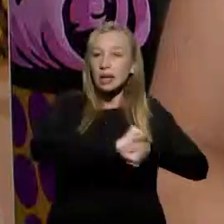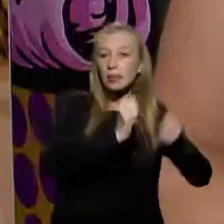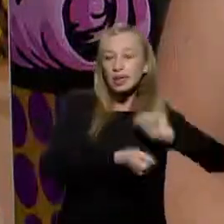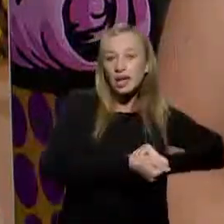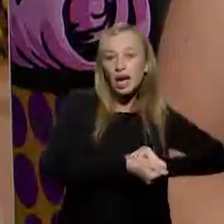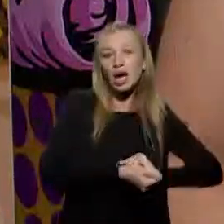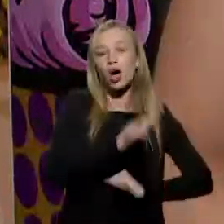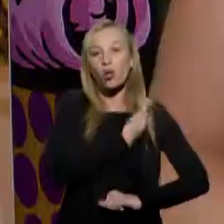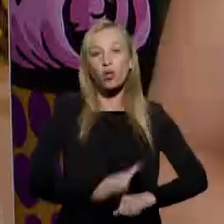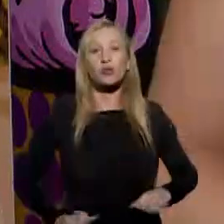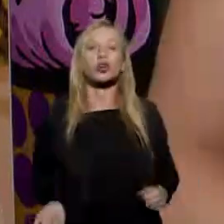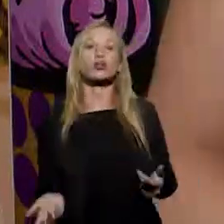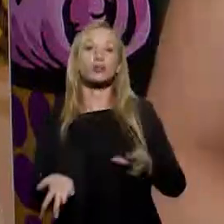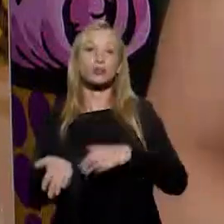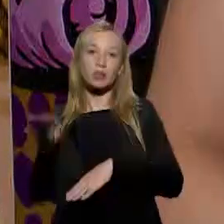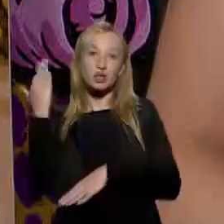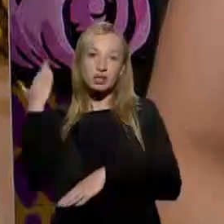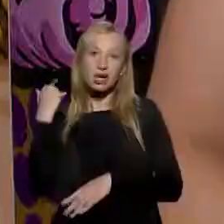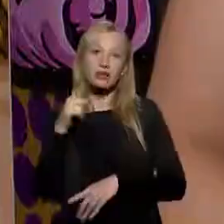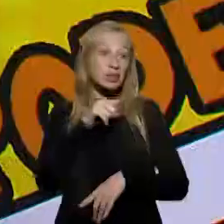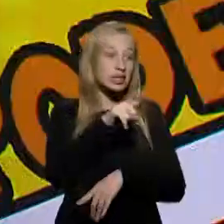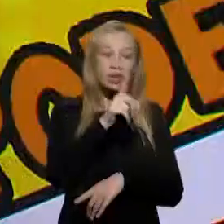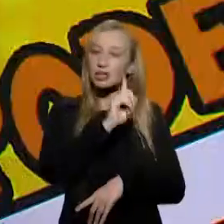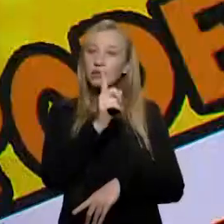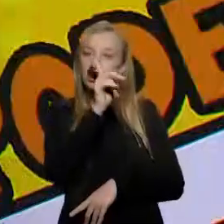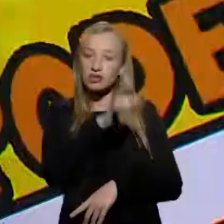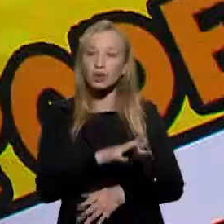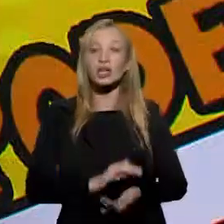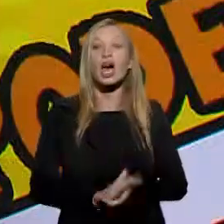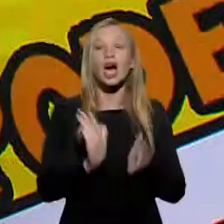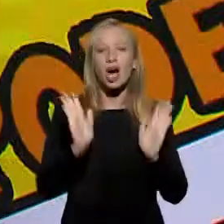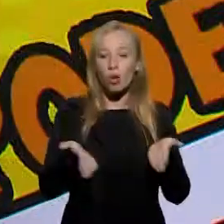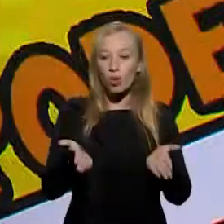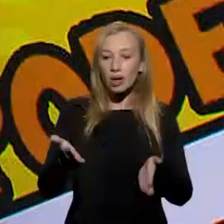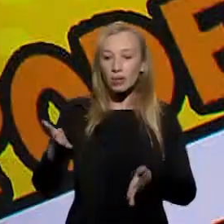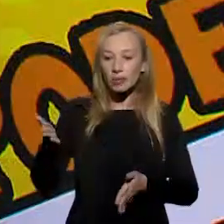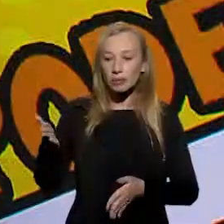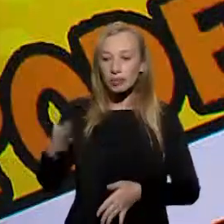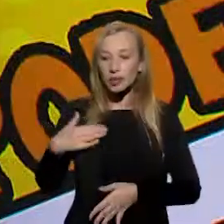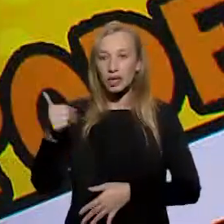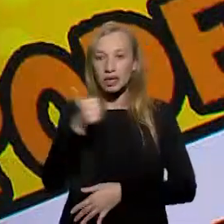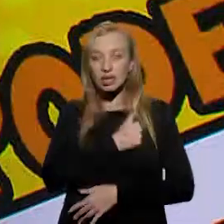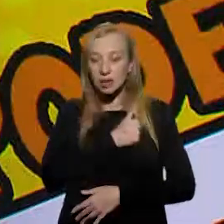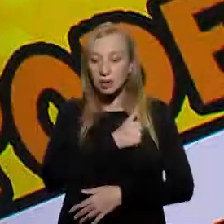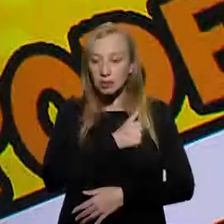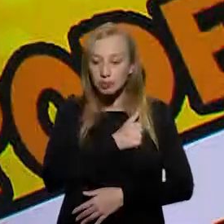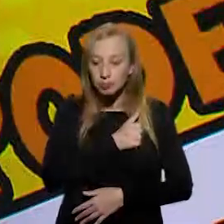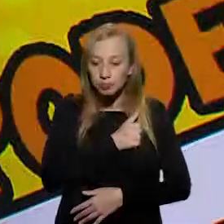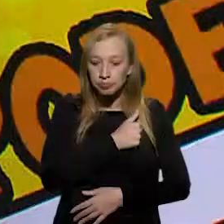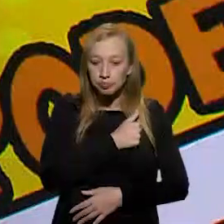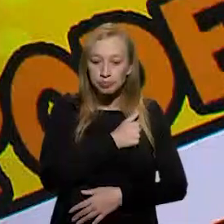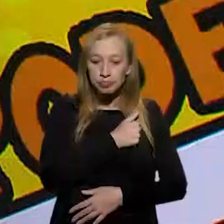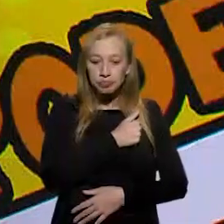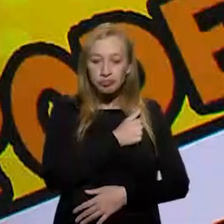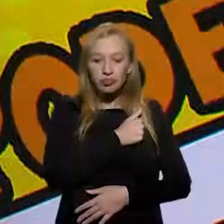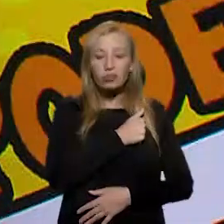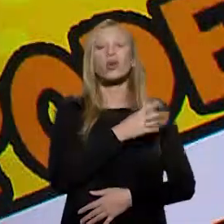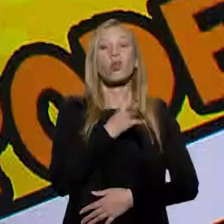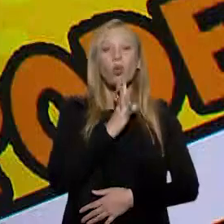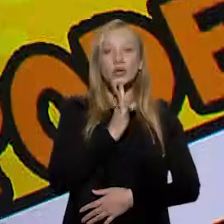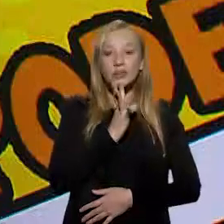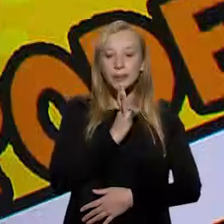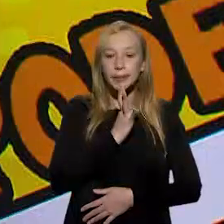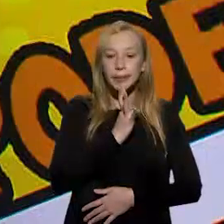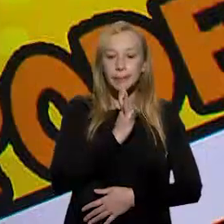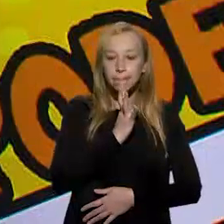é absolutamente pessoal né agora uma primeira dama que ficou também muito né e sim